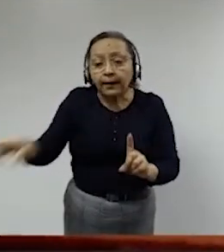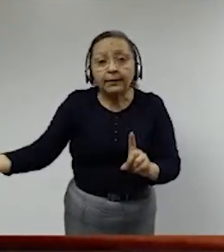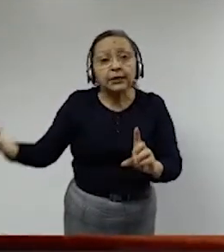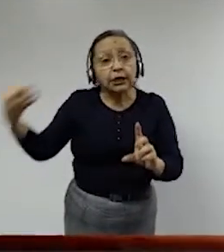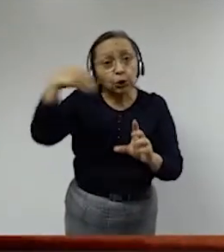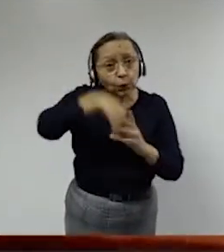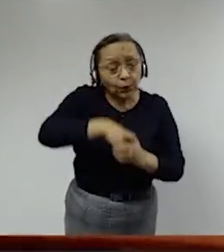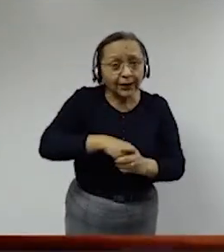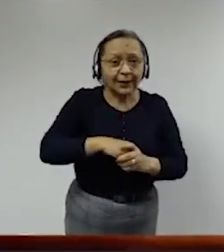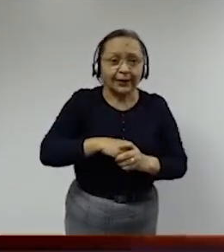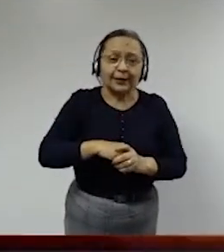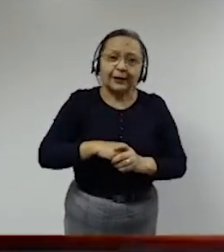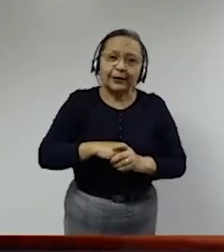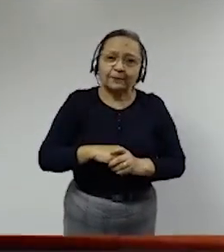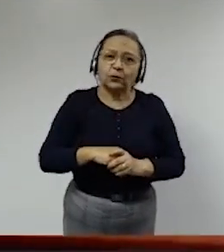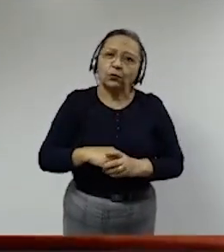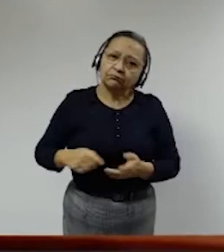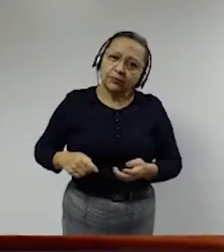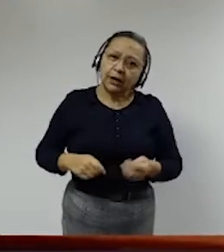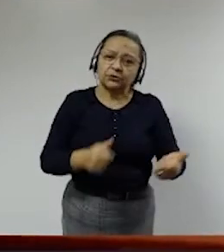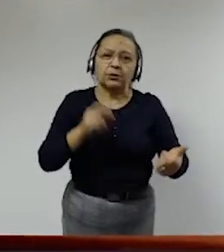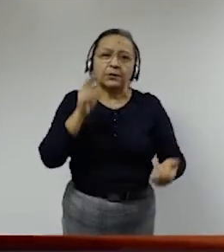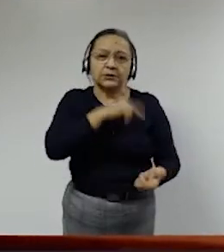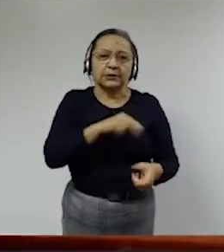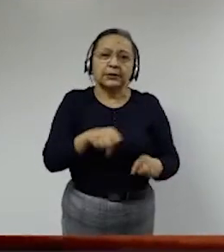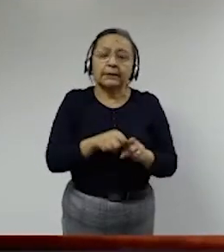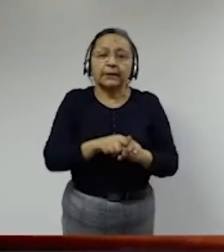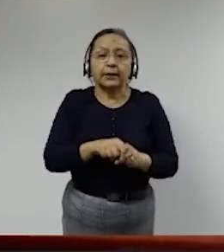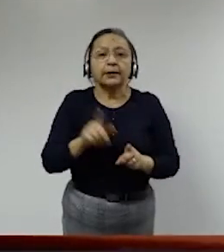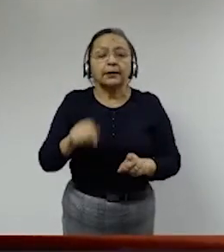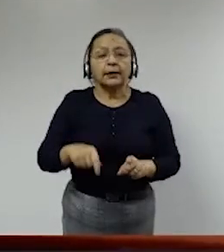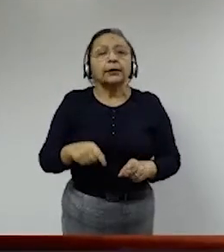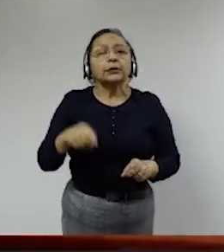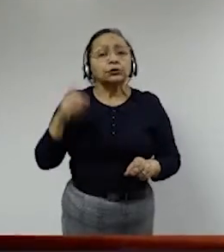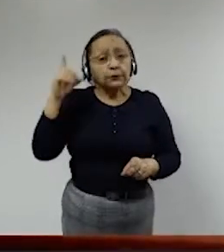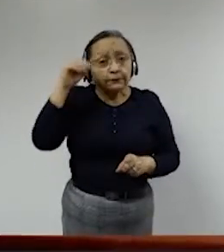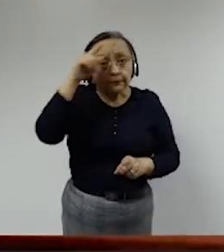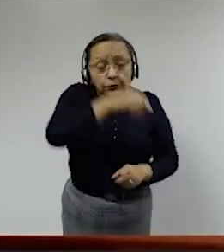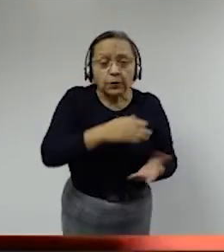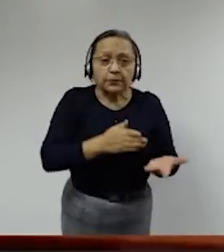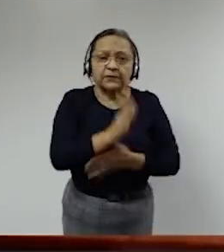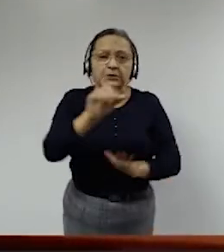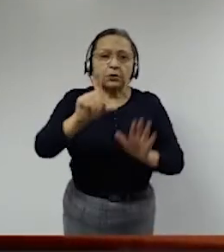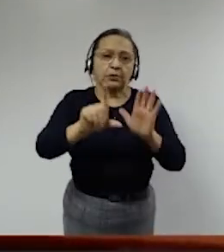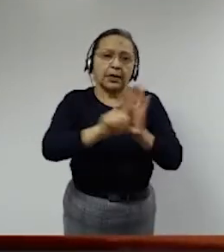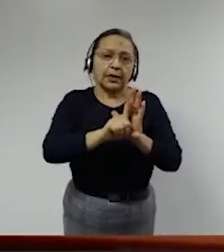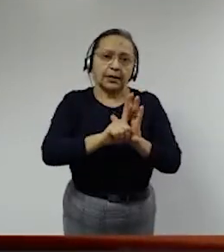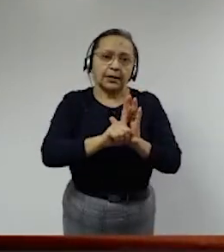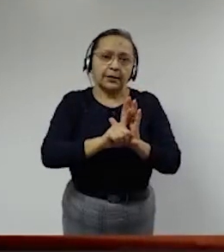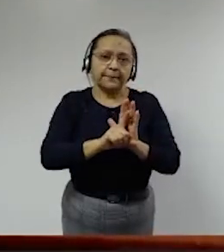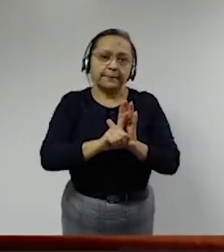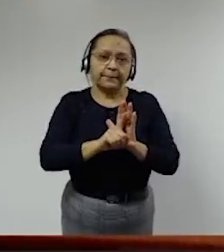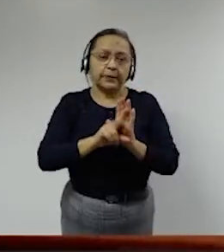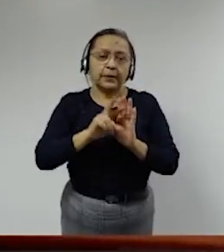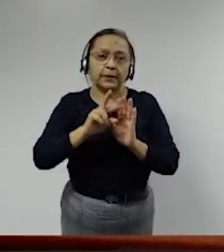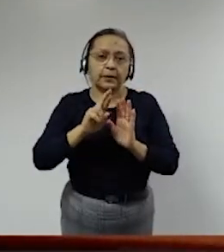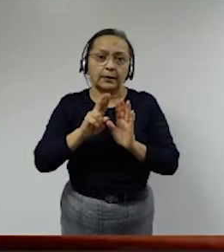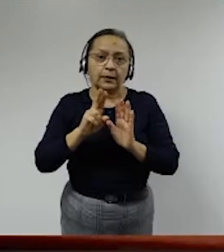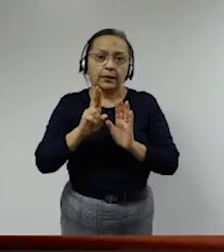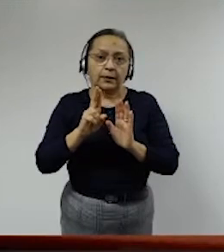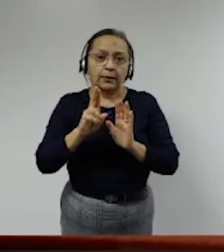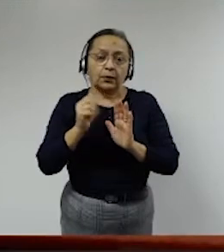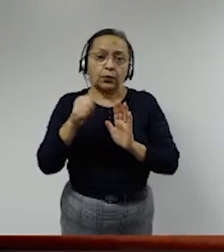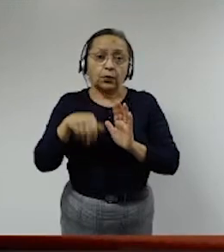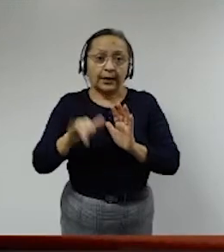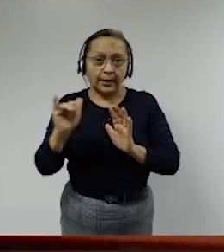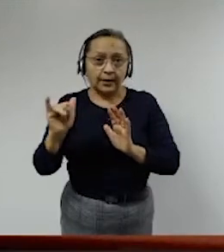E não menos dura a aprovação da Lei Aldir Blanc. Enfim, já agora, há pouco tempo, né, nós estamos